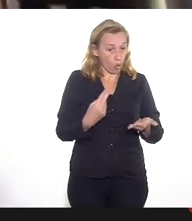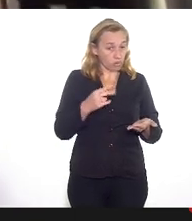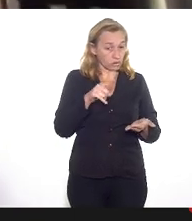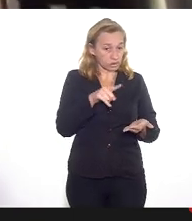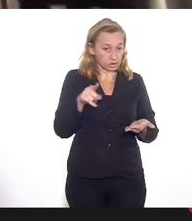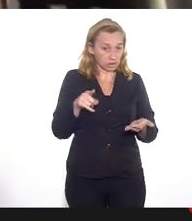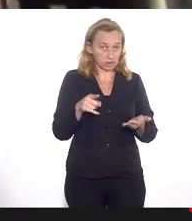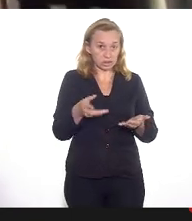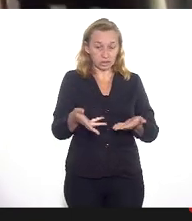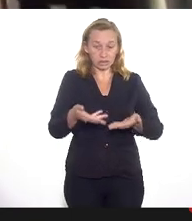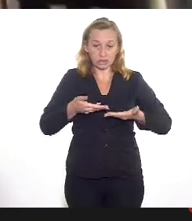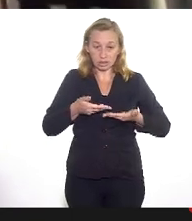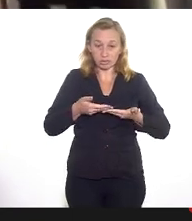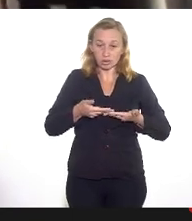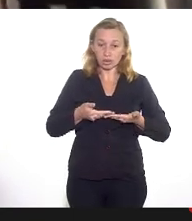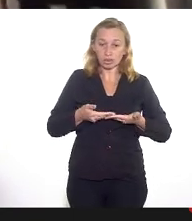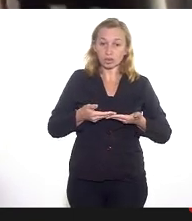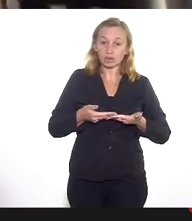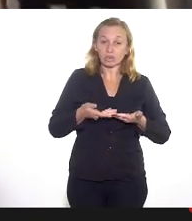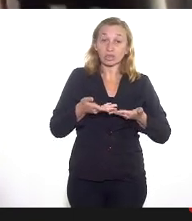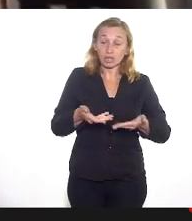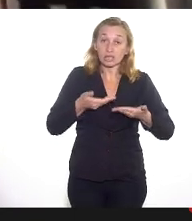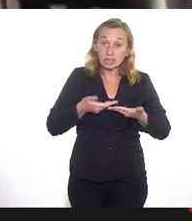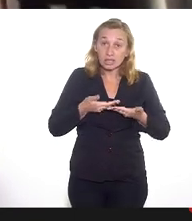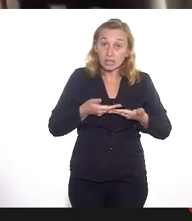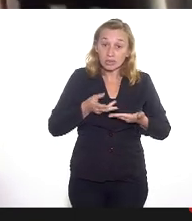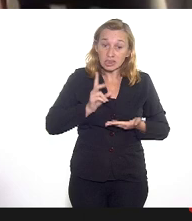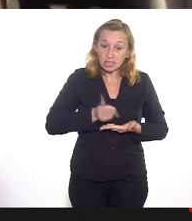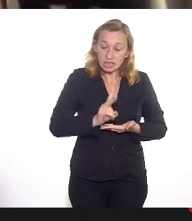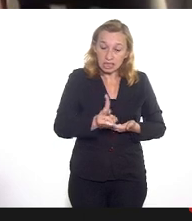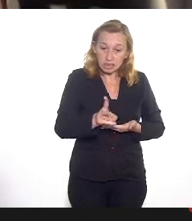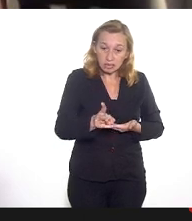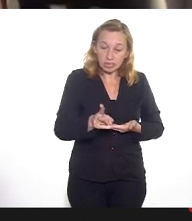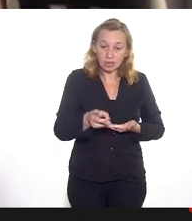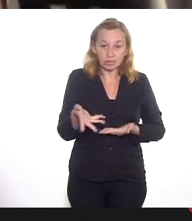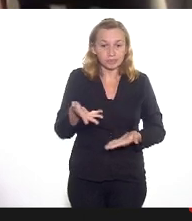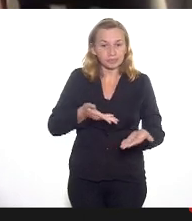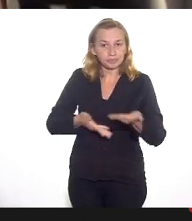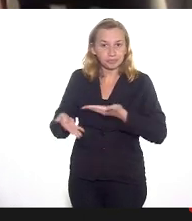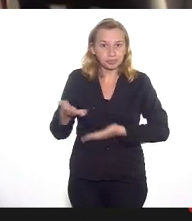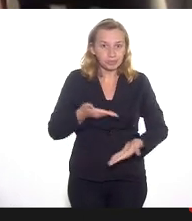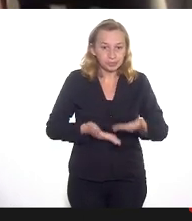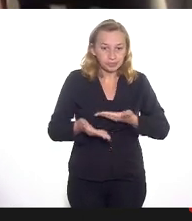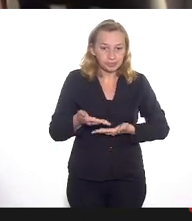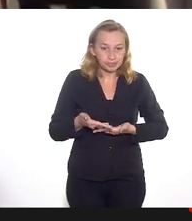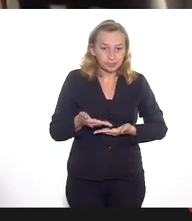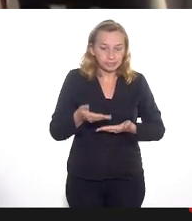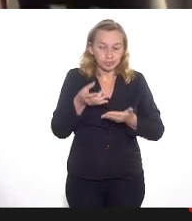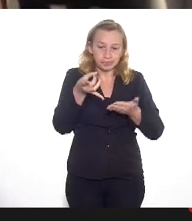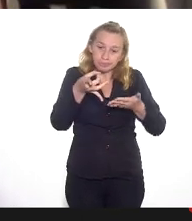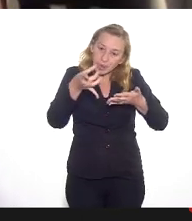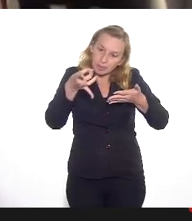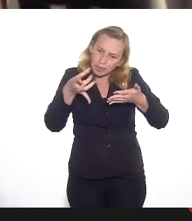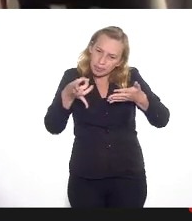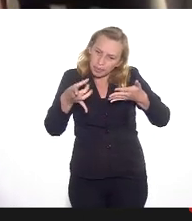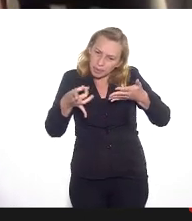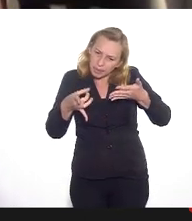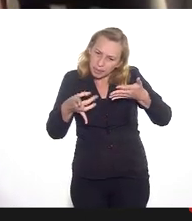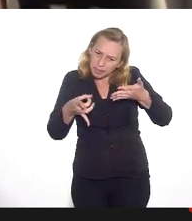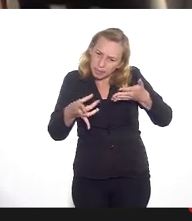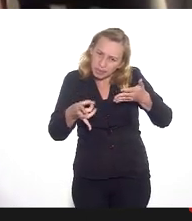recebem, e aí quando eu falo recebem, se vocês sempre receberam como parceiros, isso de forma detalhada, cada